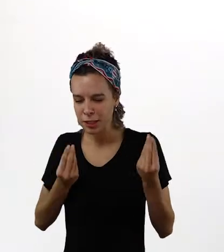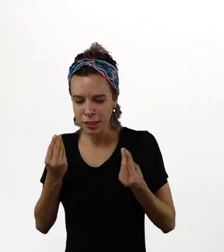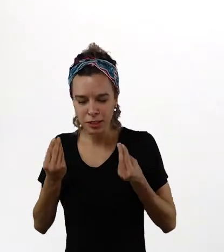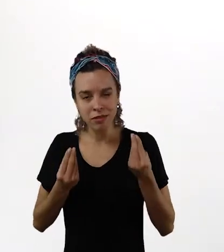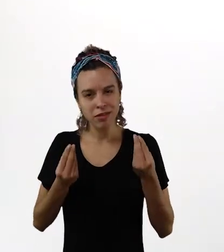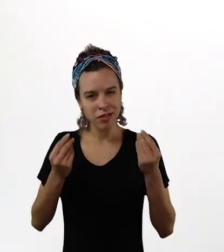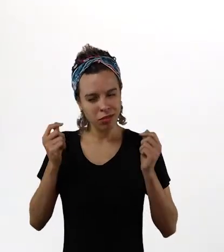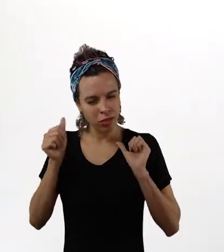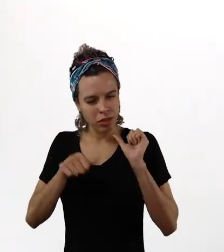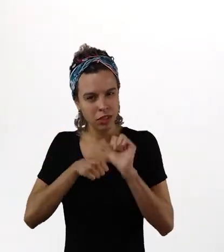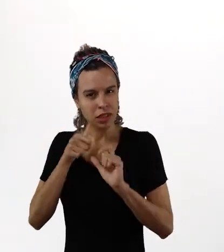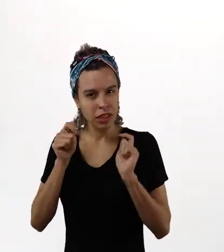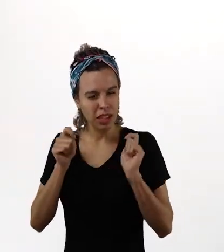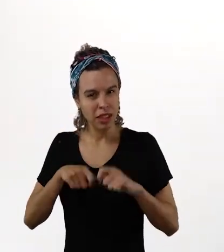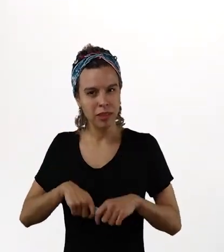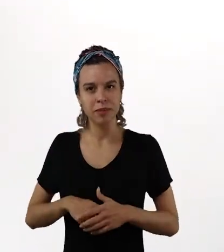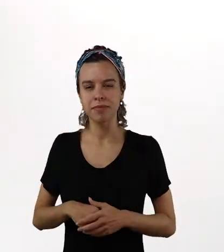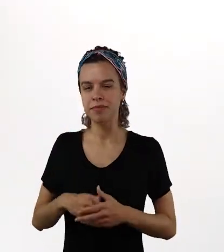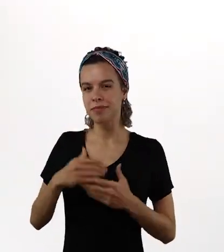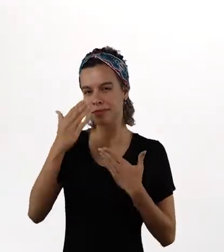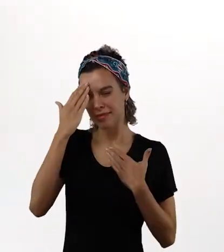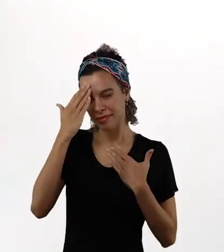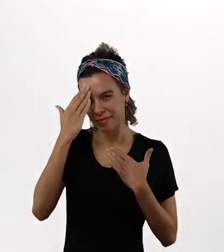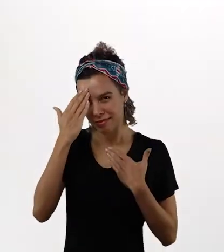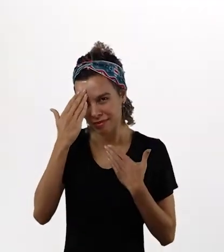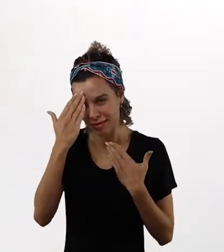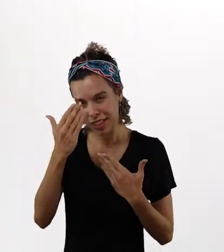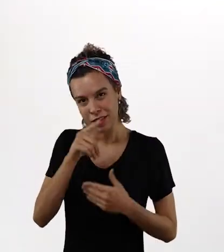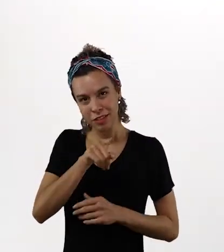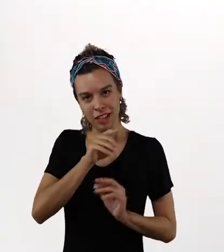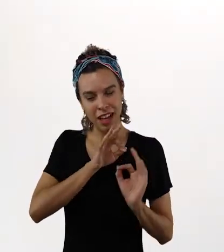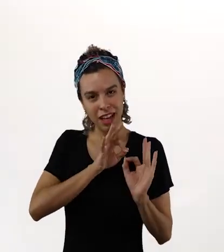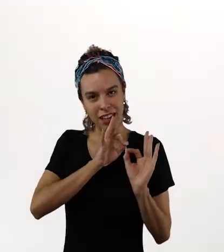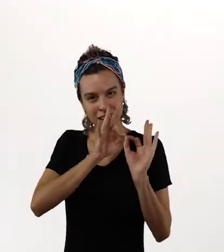nossas vidas. Muito obrigada de